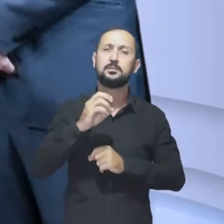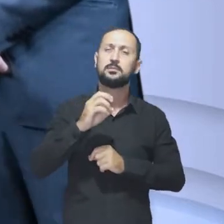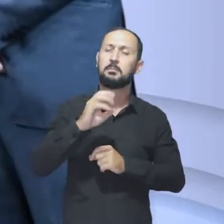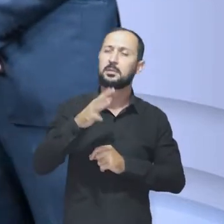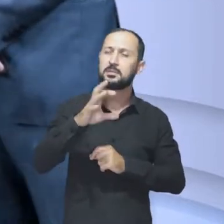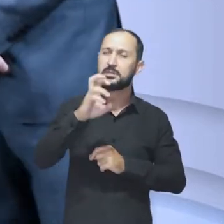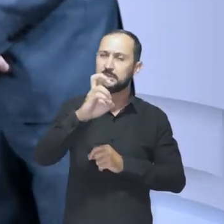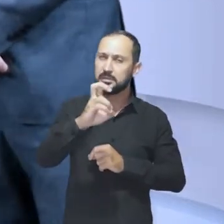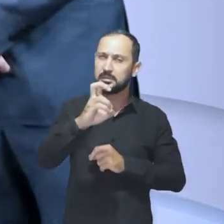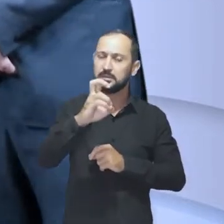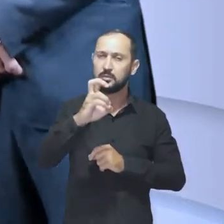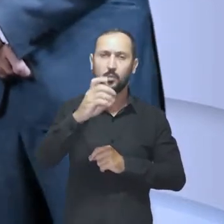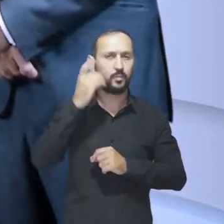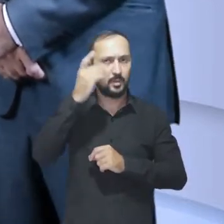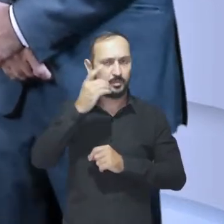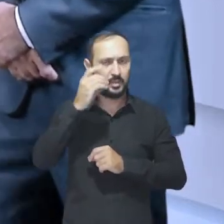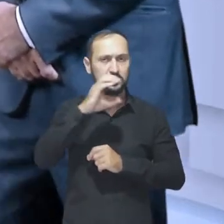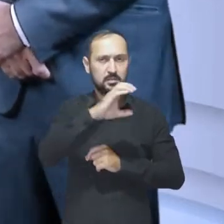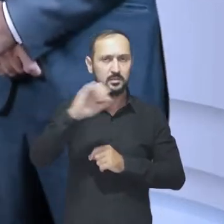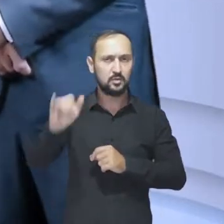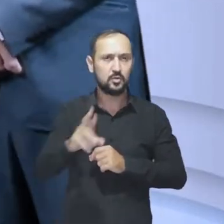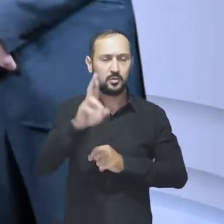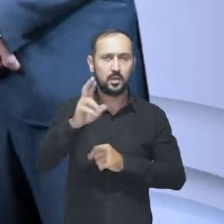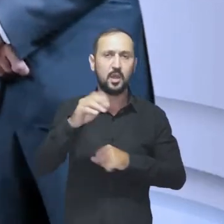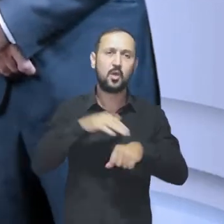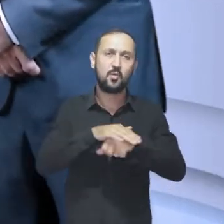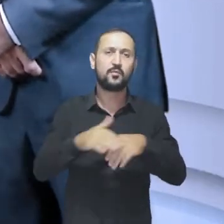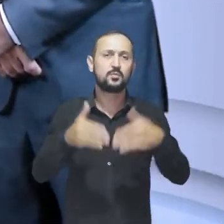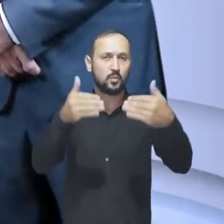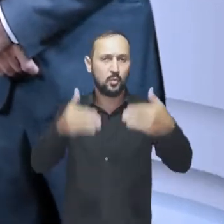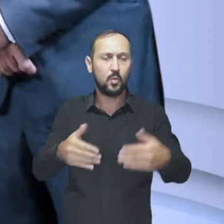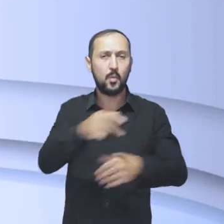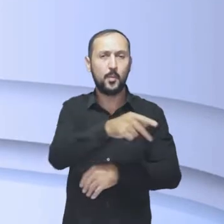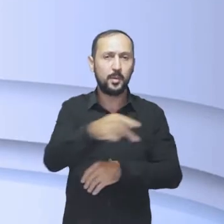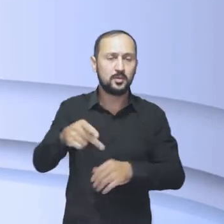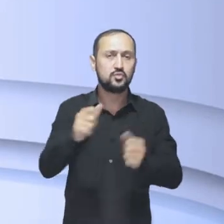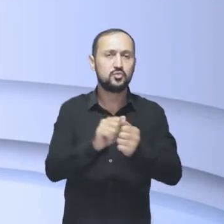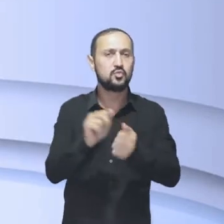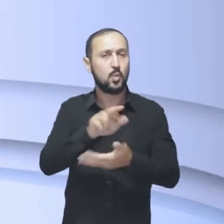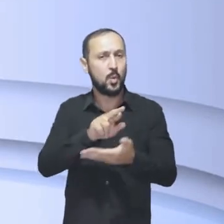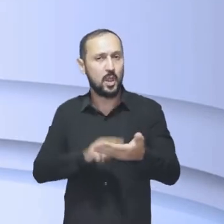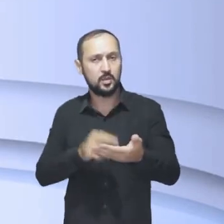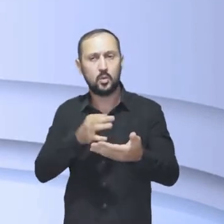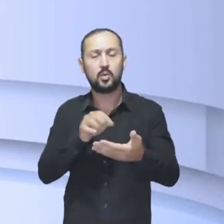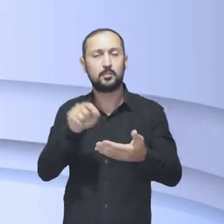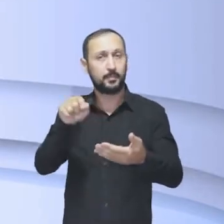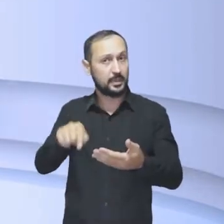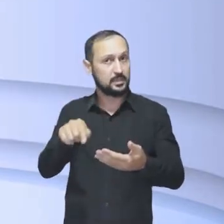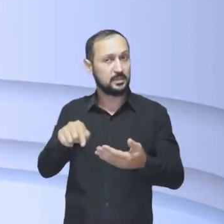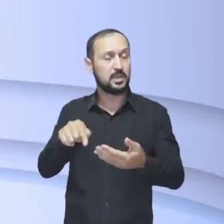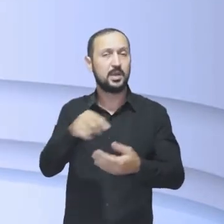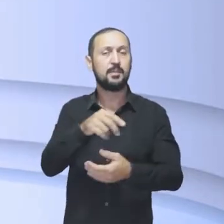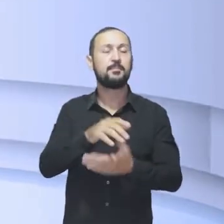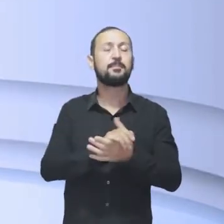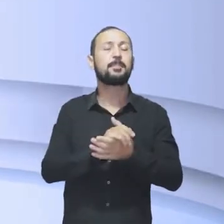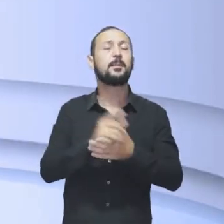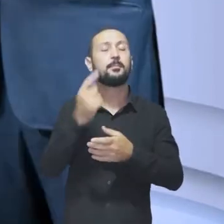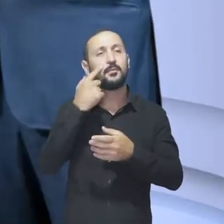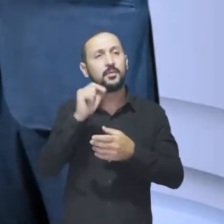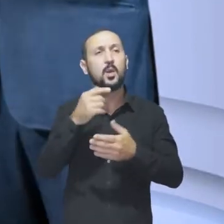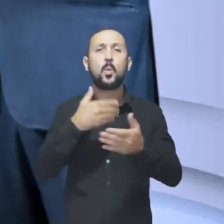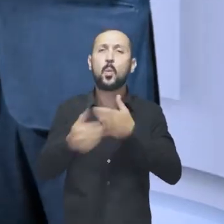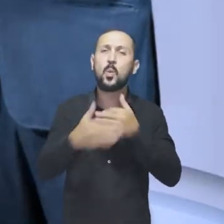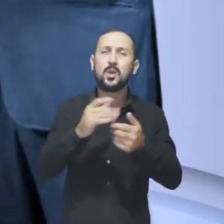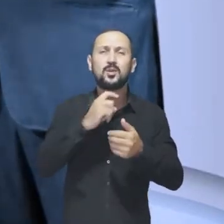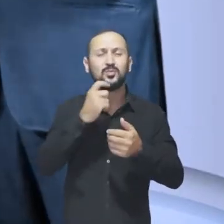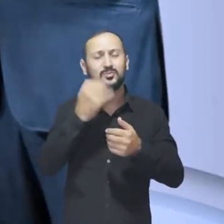ou qualquer vício quanto à competência, quanto a aspectos constitucionais. Depois que o relator prepara o relatório, após